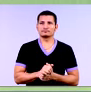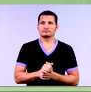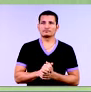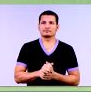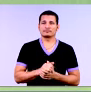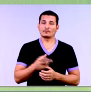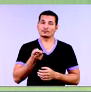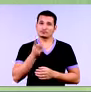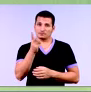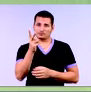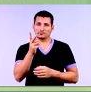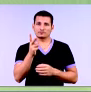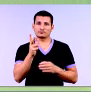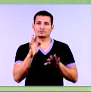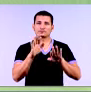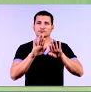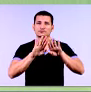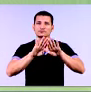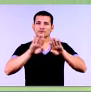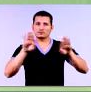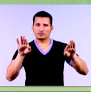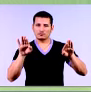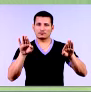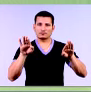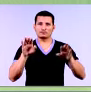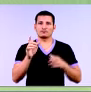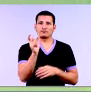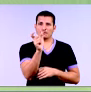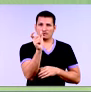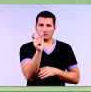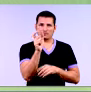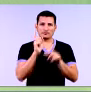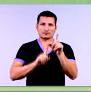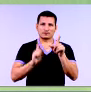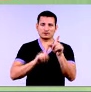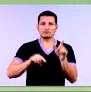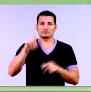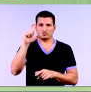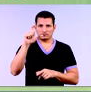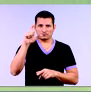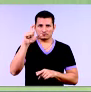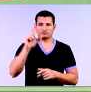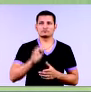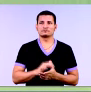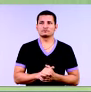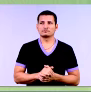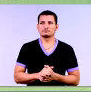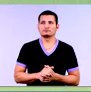Sempre separar palavras com letra maiúscula.